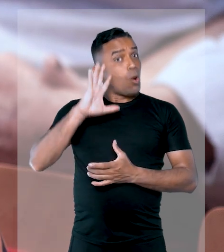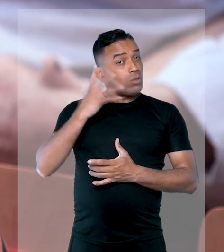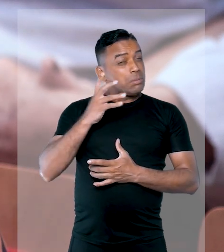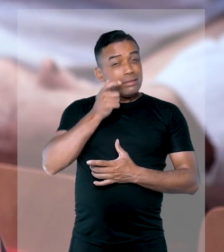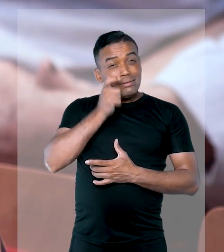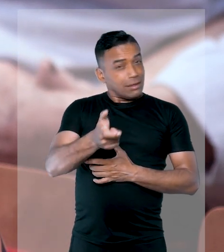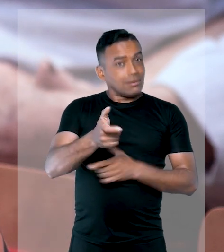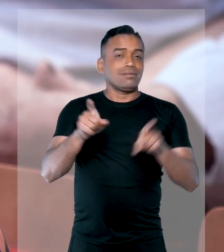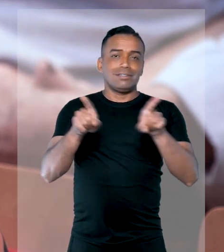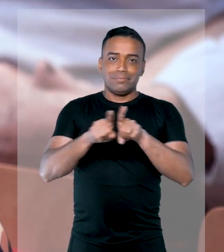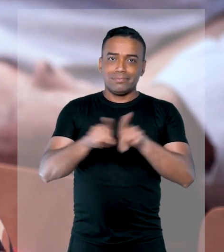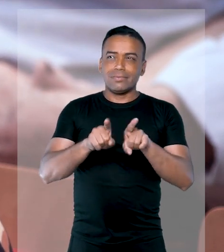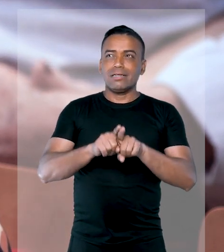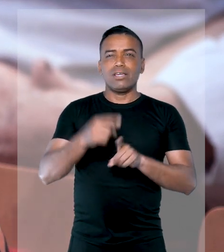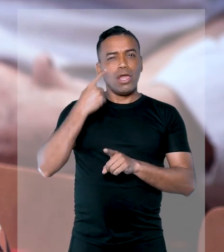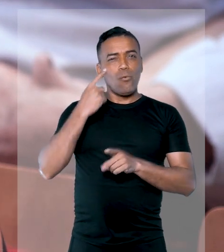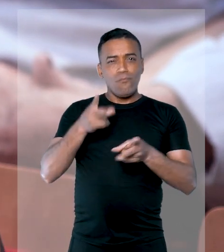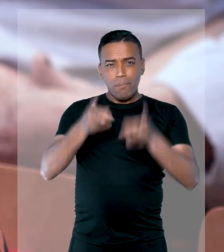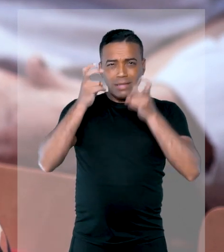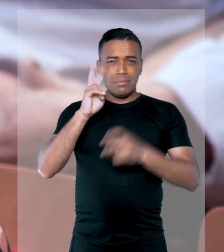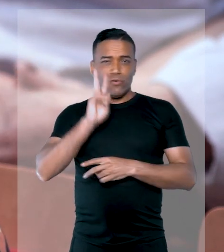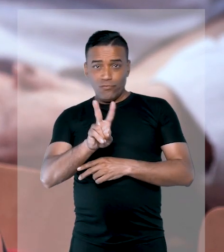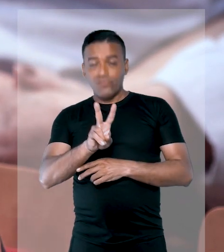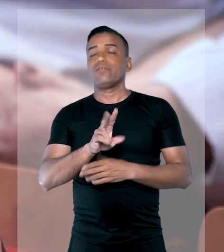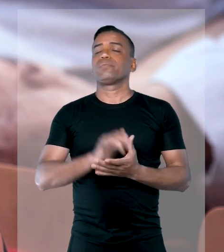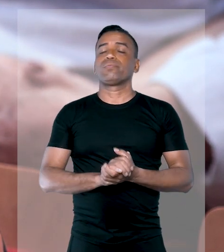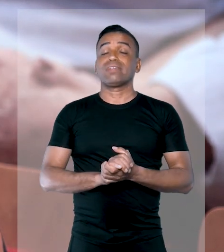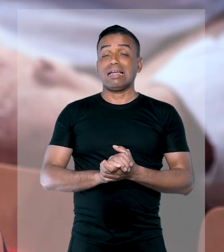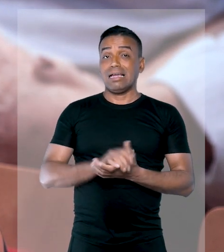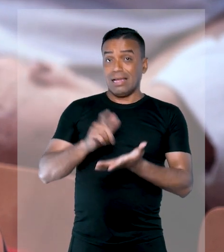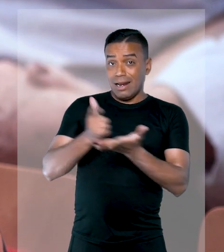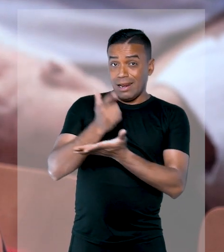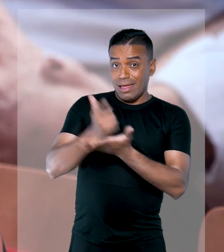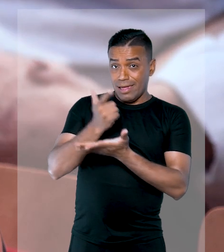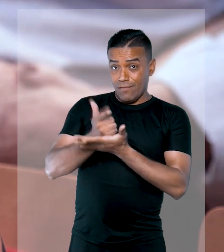interessante que eu percebo, e que esse livro,